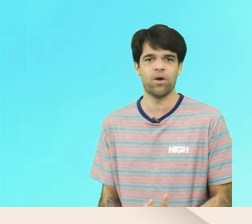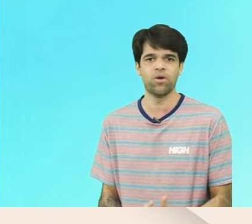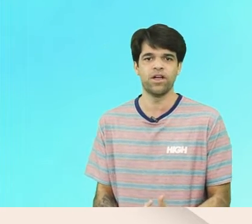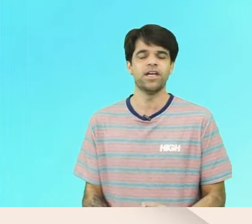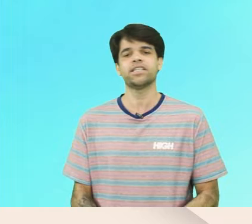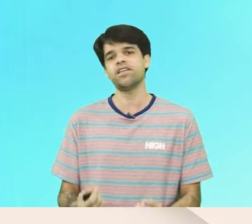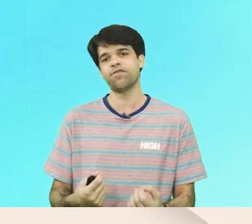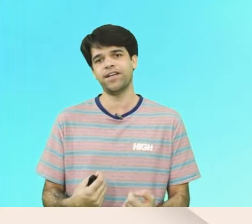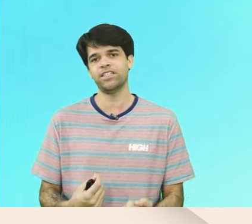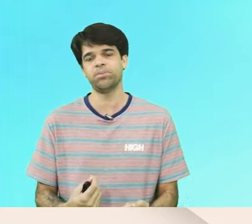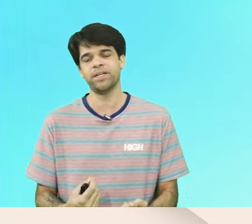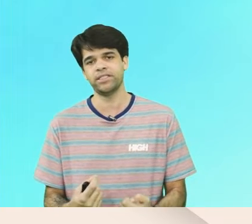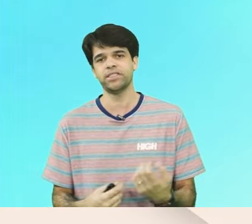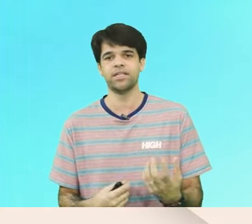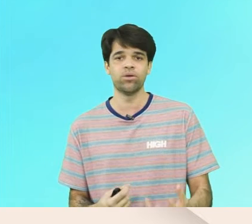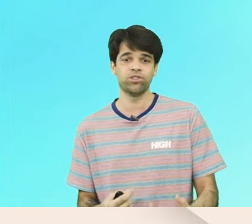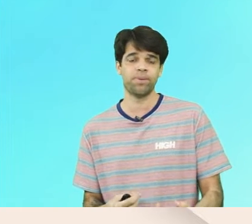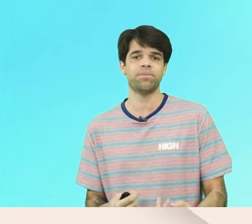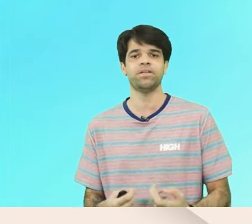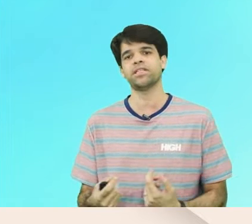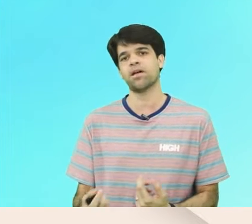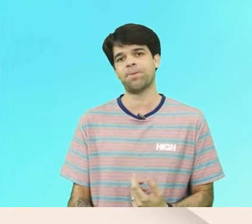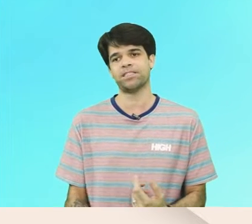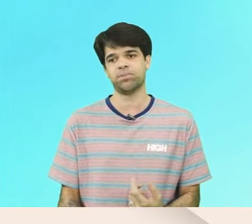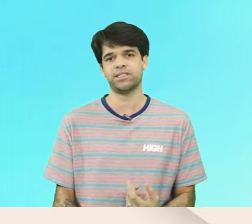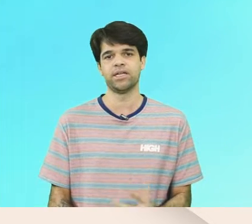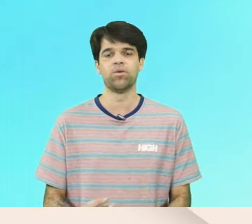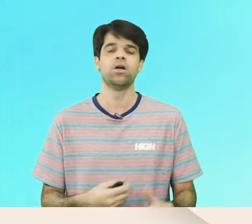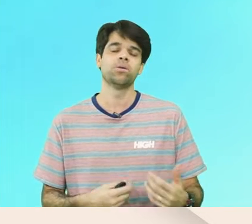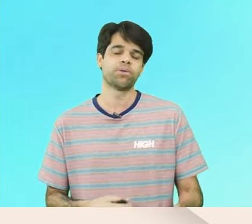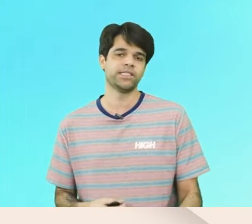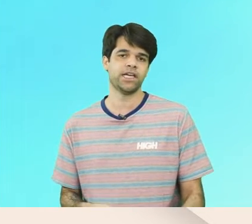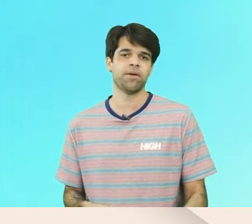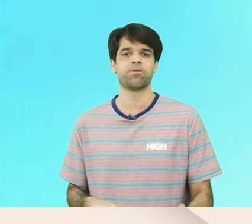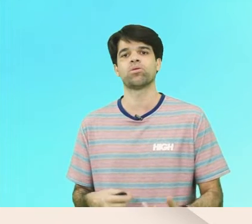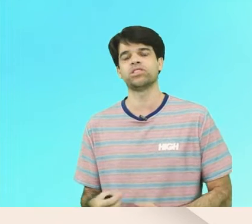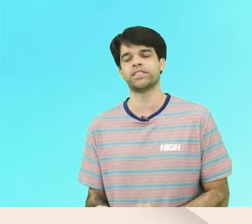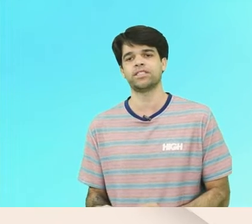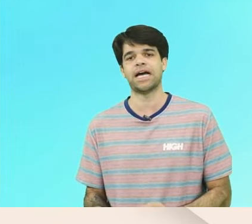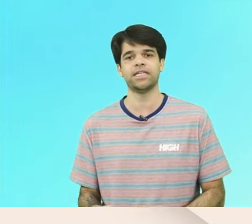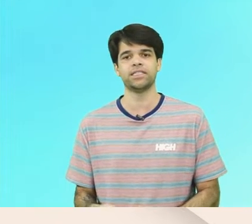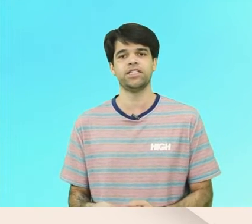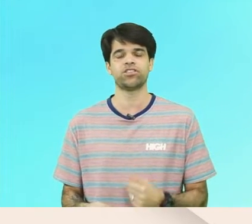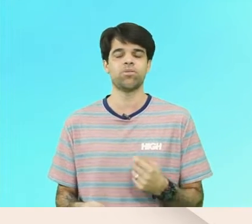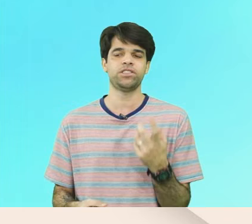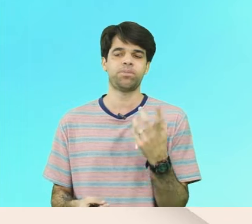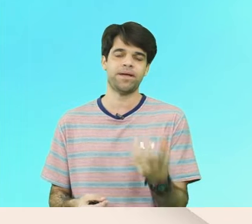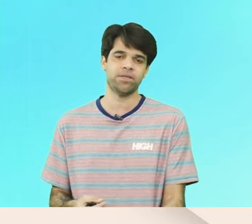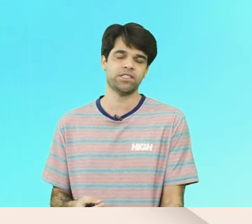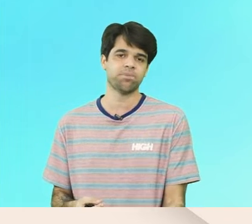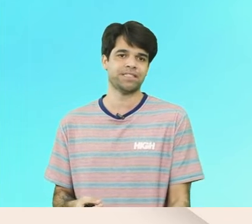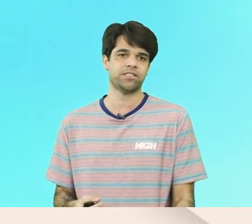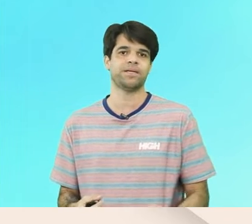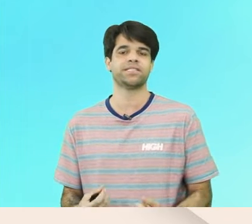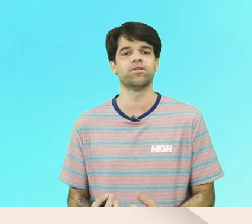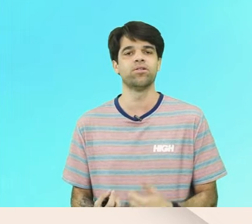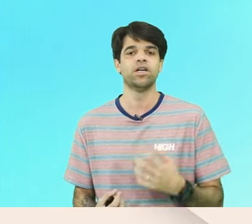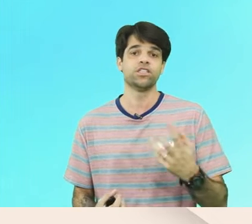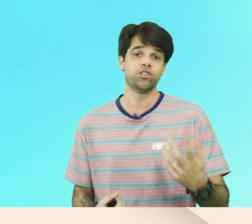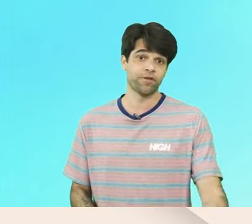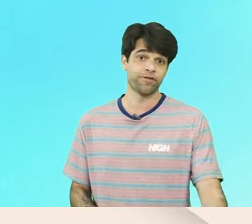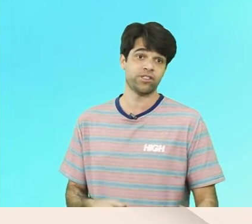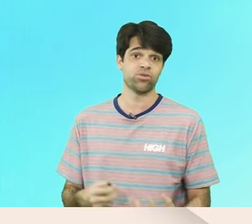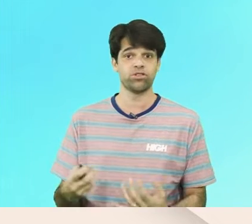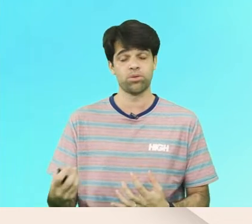no edital que, infelizmente, não te permitem a participação. Por exemplo, alguns editais eles somente permitem a